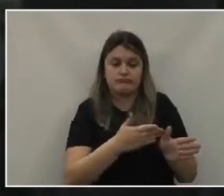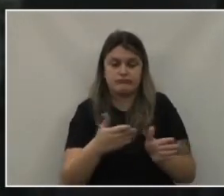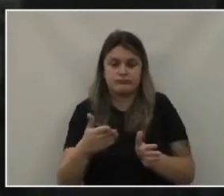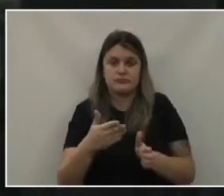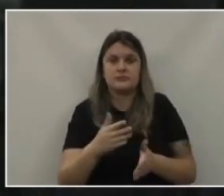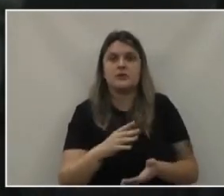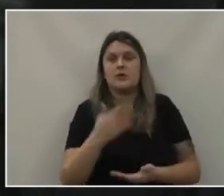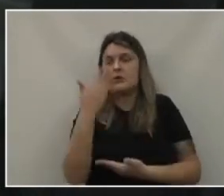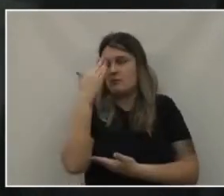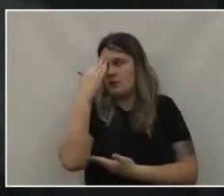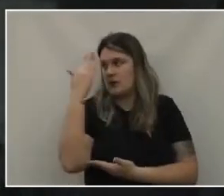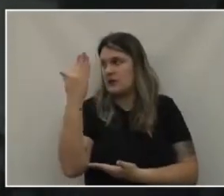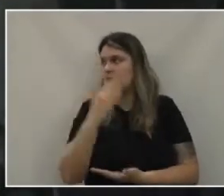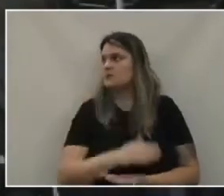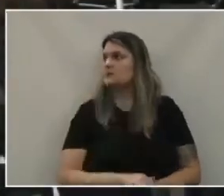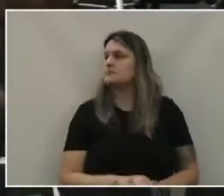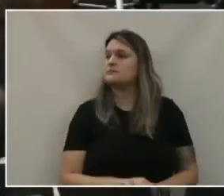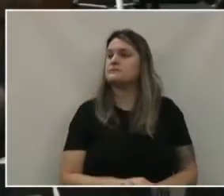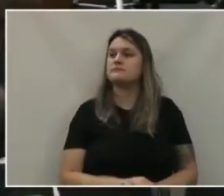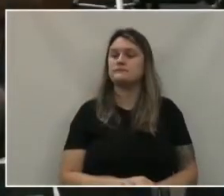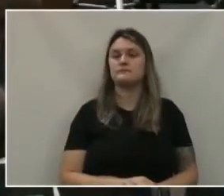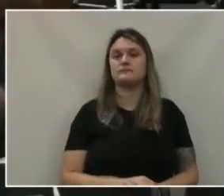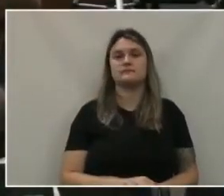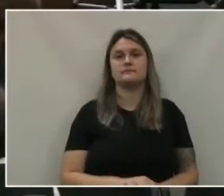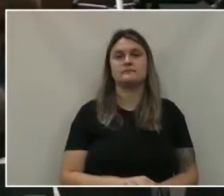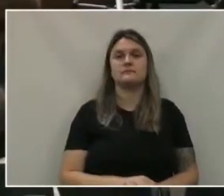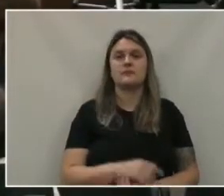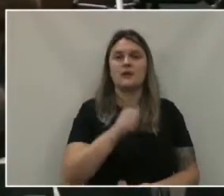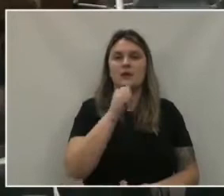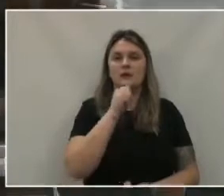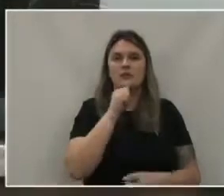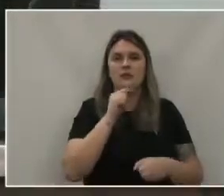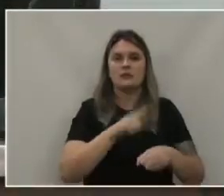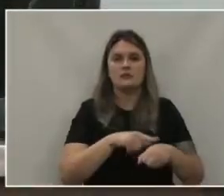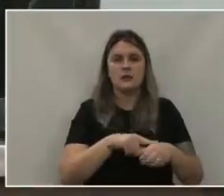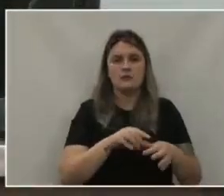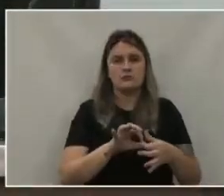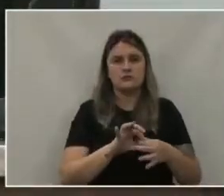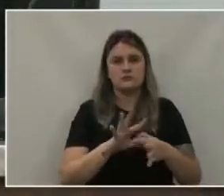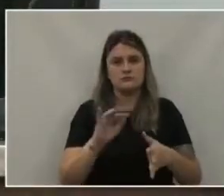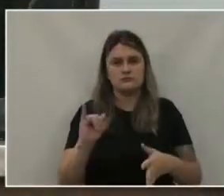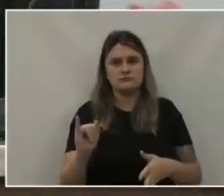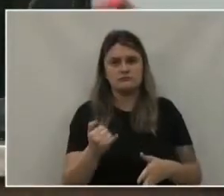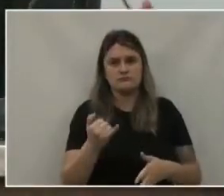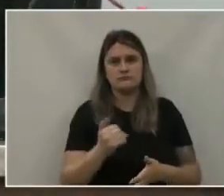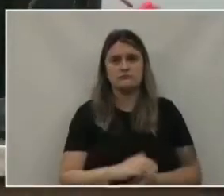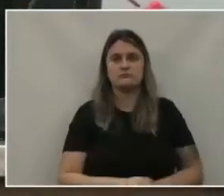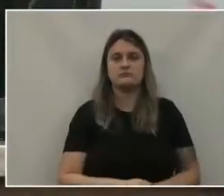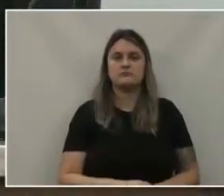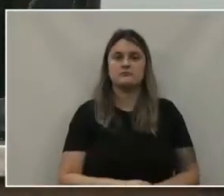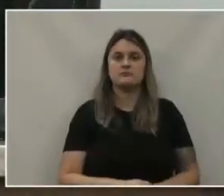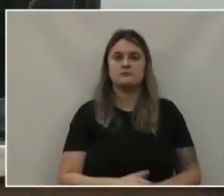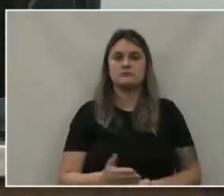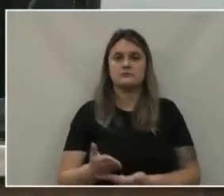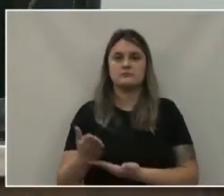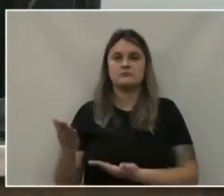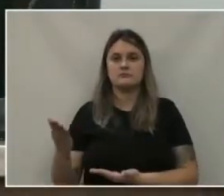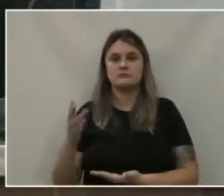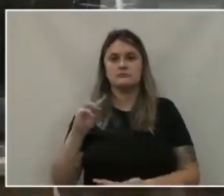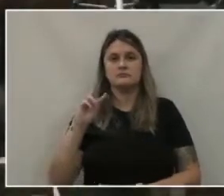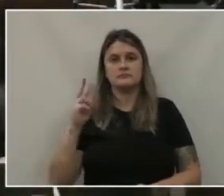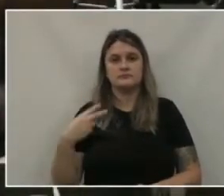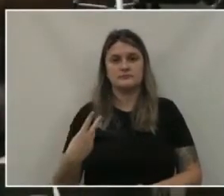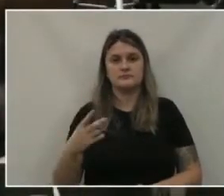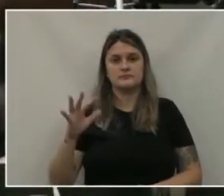e seria isso nessa noite. Obrigado. Ainda a palavra livre em aberto. Com a palavra, o